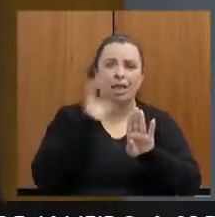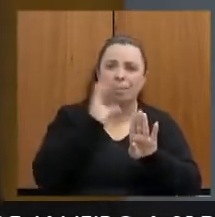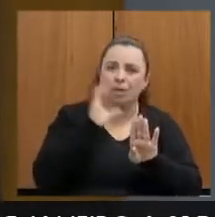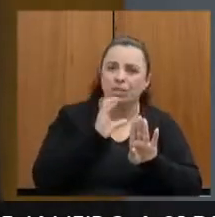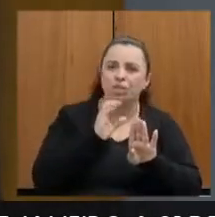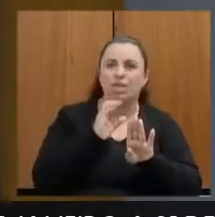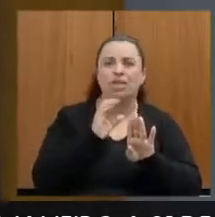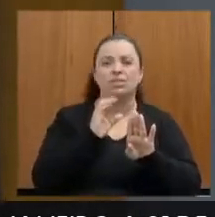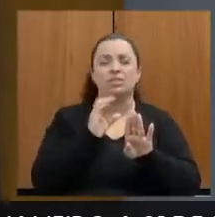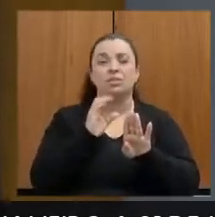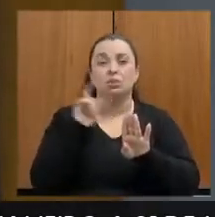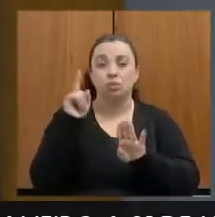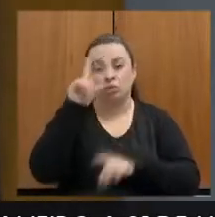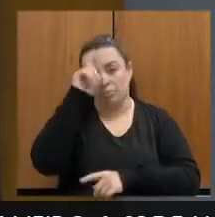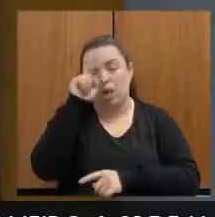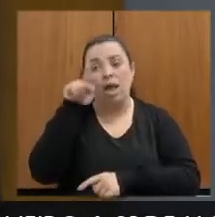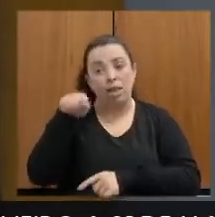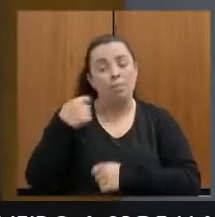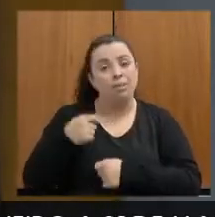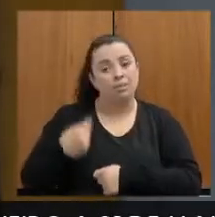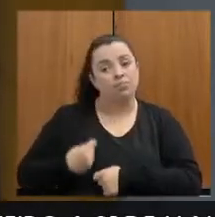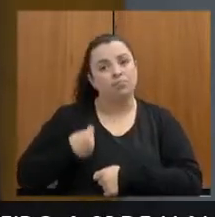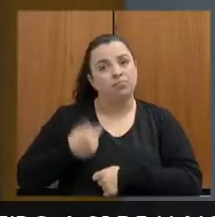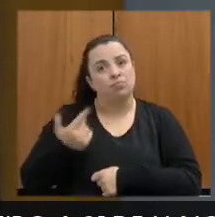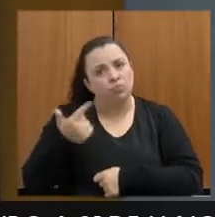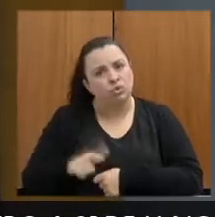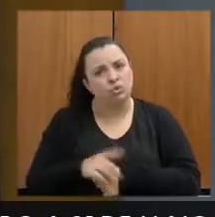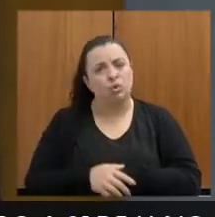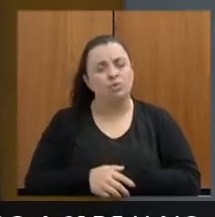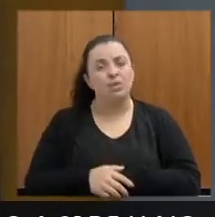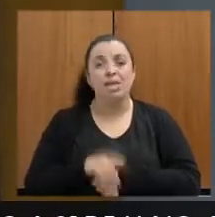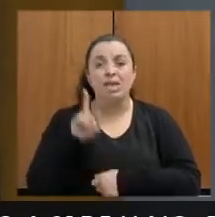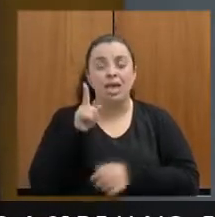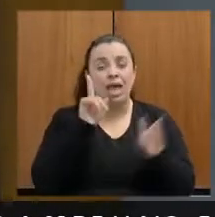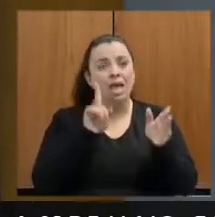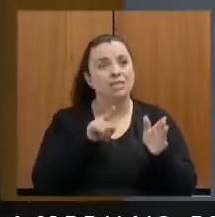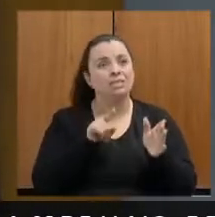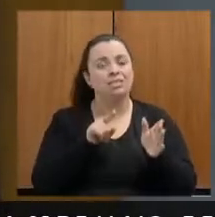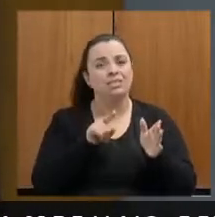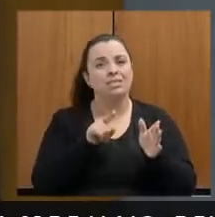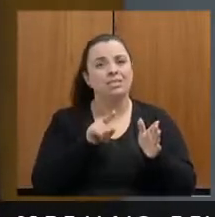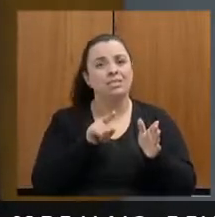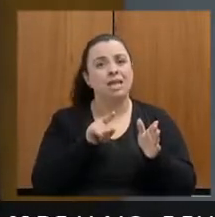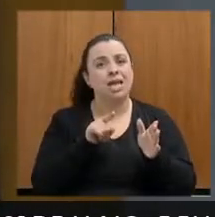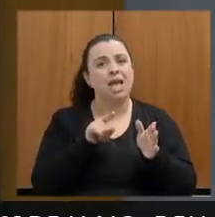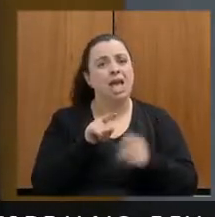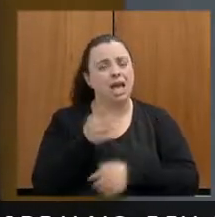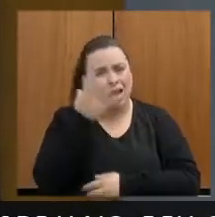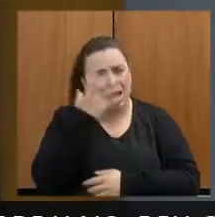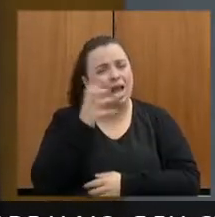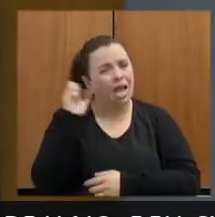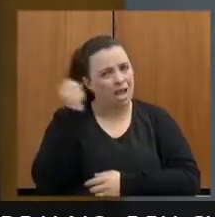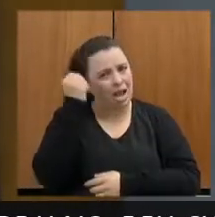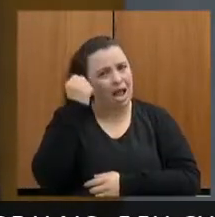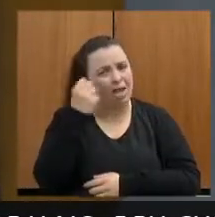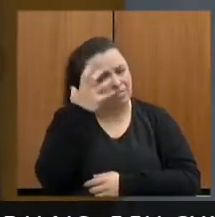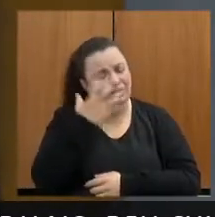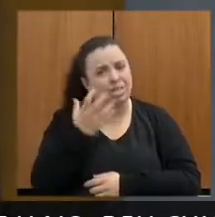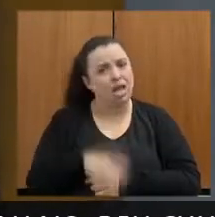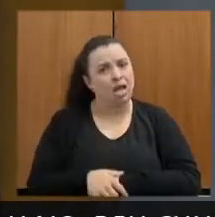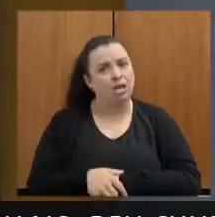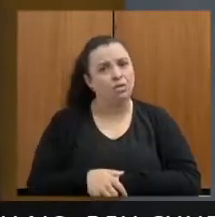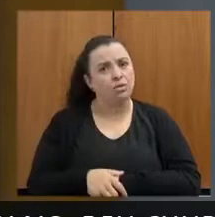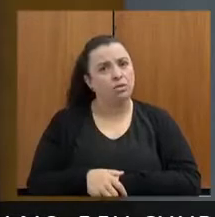hospital precisa ser restabelecido E essas ponderações secretários são tão graves e tão sérias que me levou